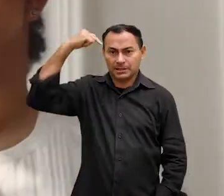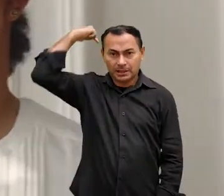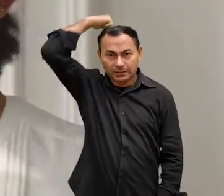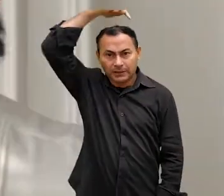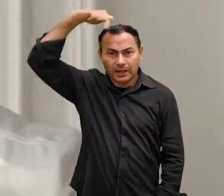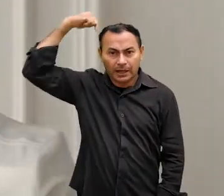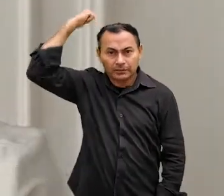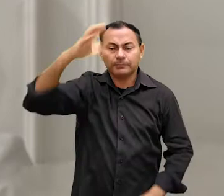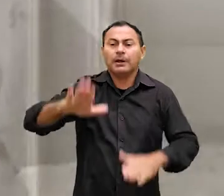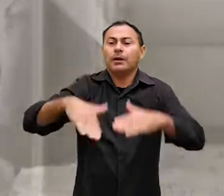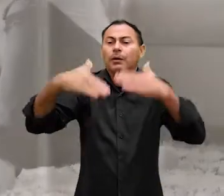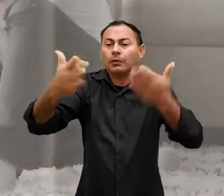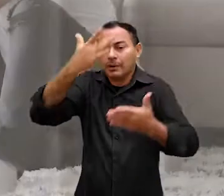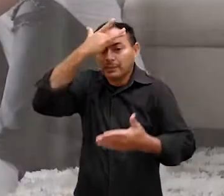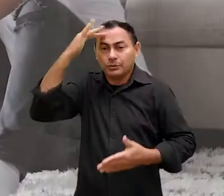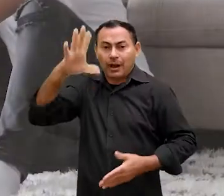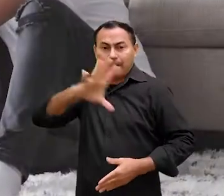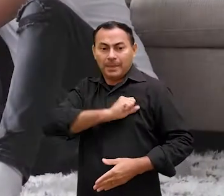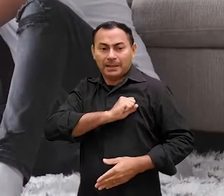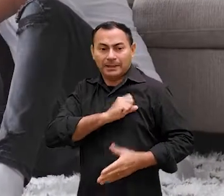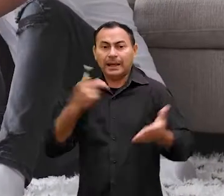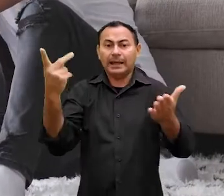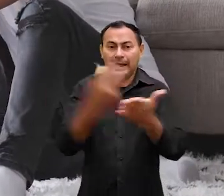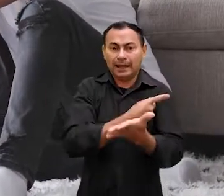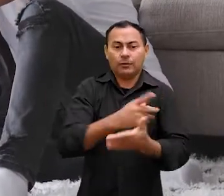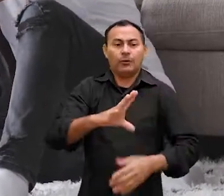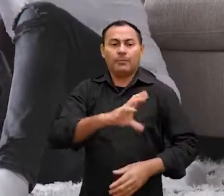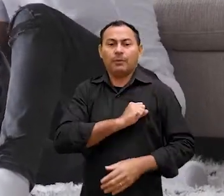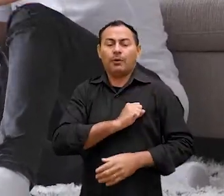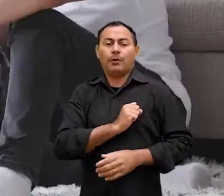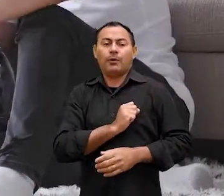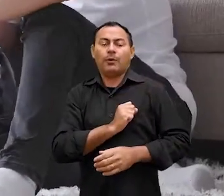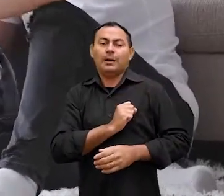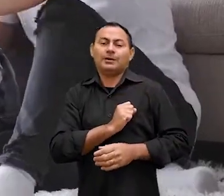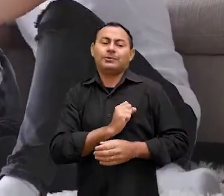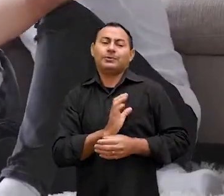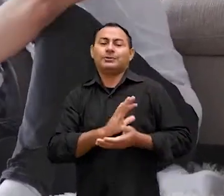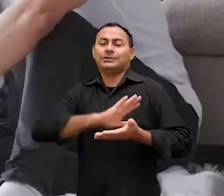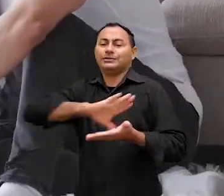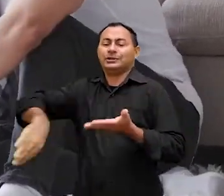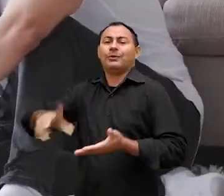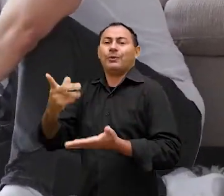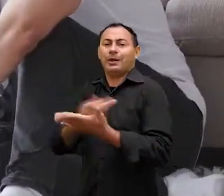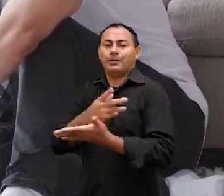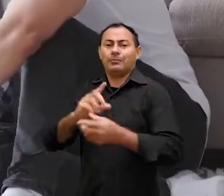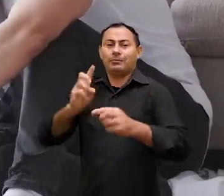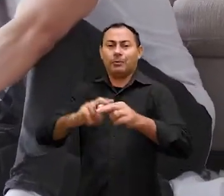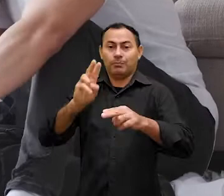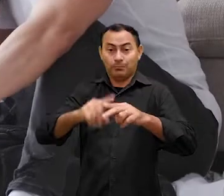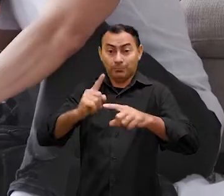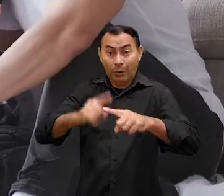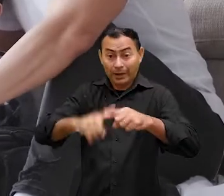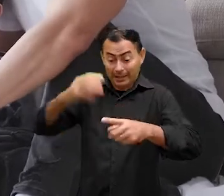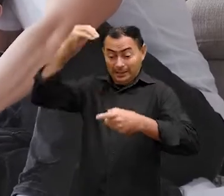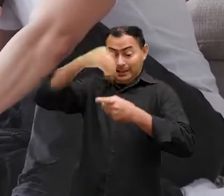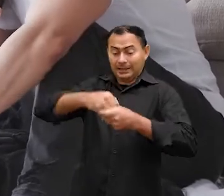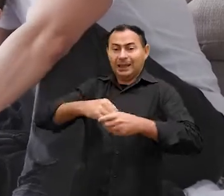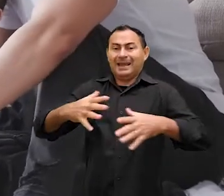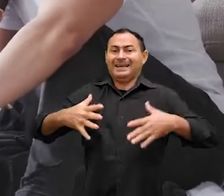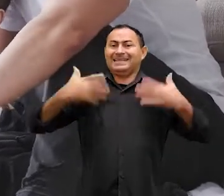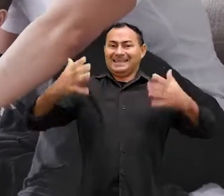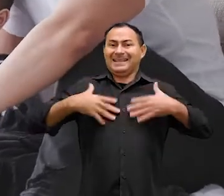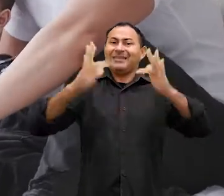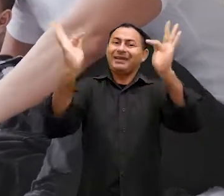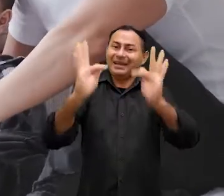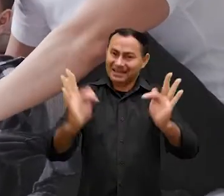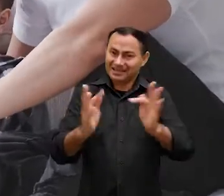santificada. Quando a pessoa amada erra, o amor encobre o erro, porque interiormente ele se alegra quando a verdade